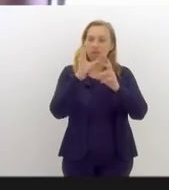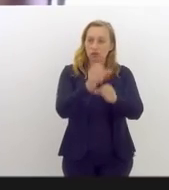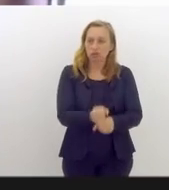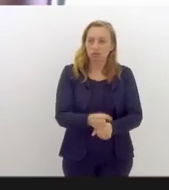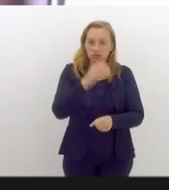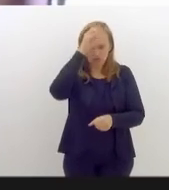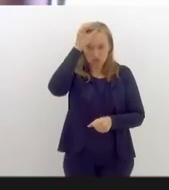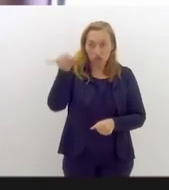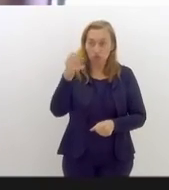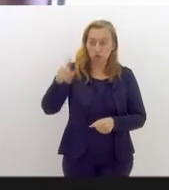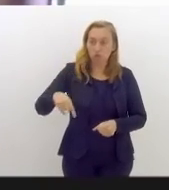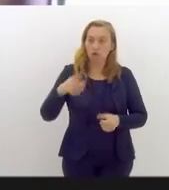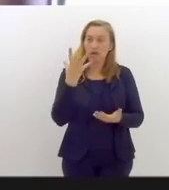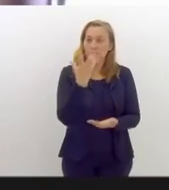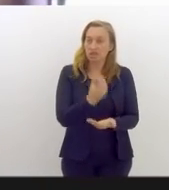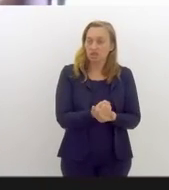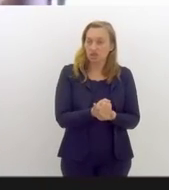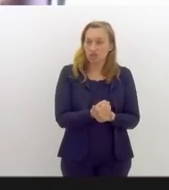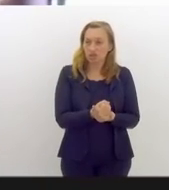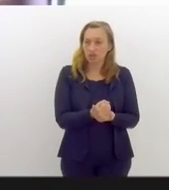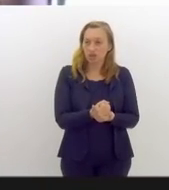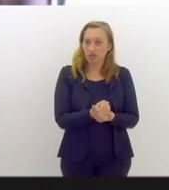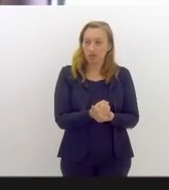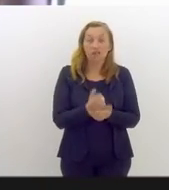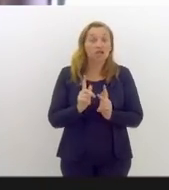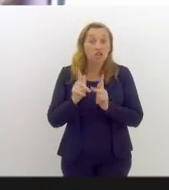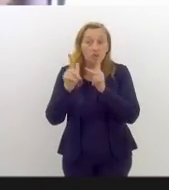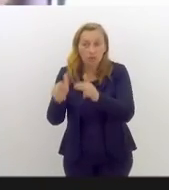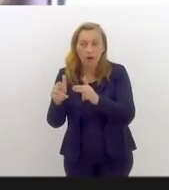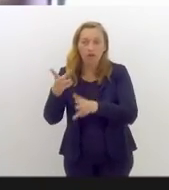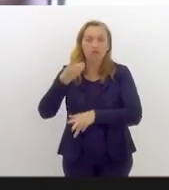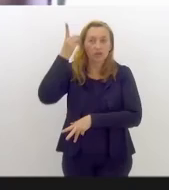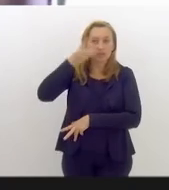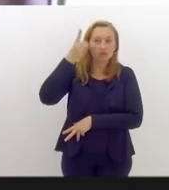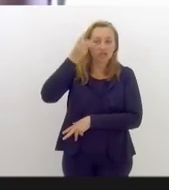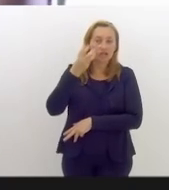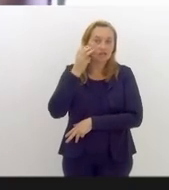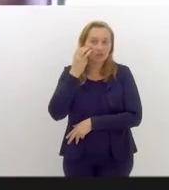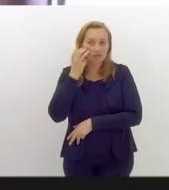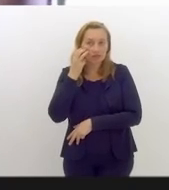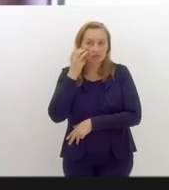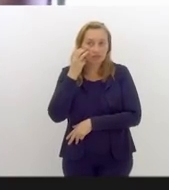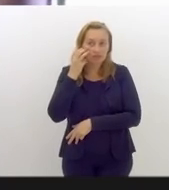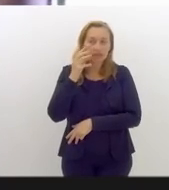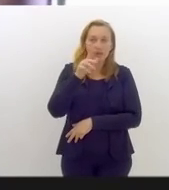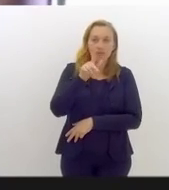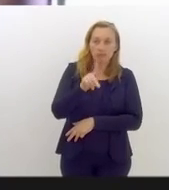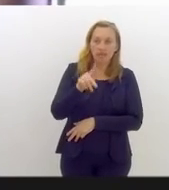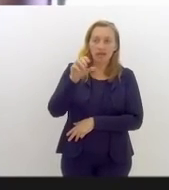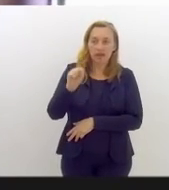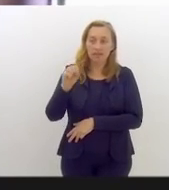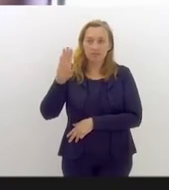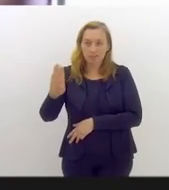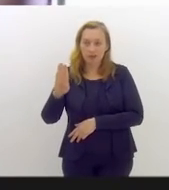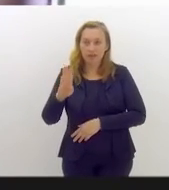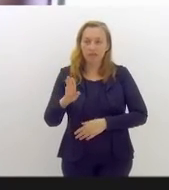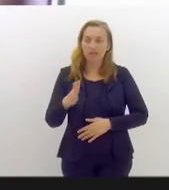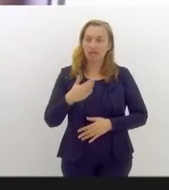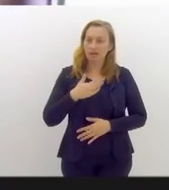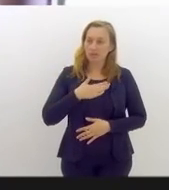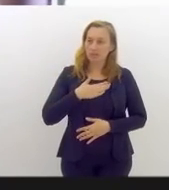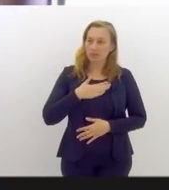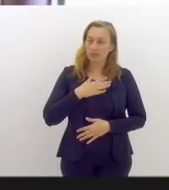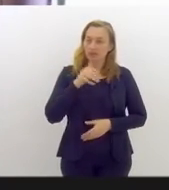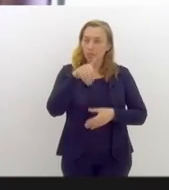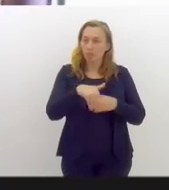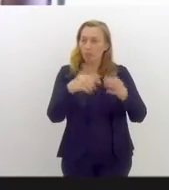quero registrar, idêntico ao deputado Valdeque, da nossa bancada do PSB, as minhas